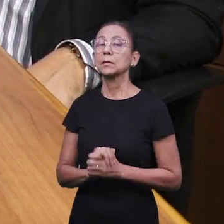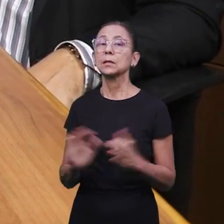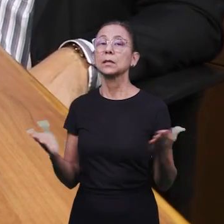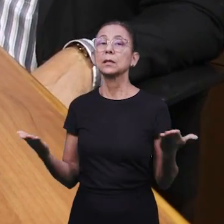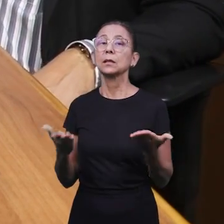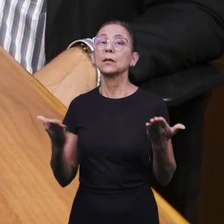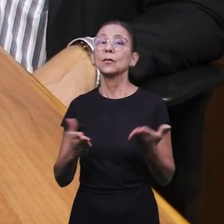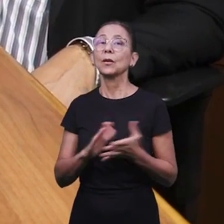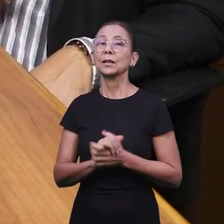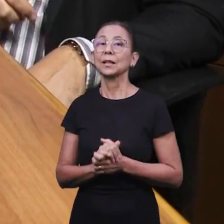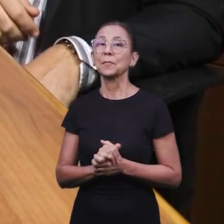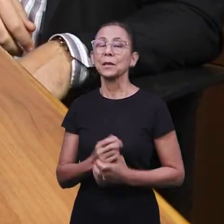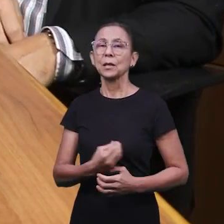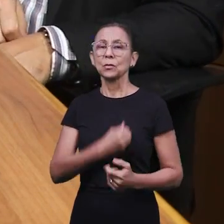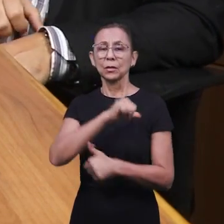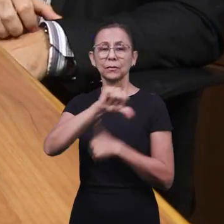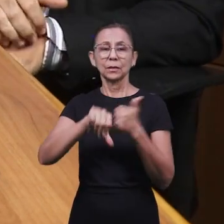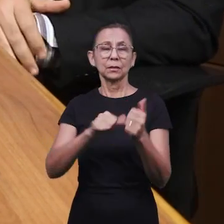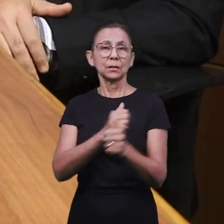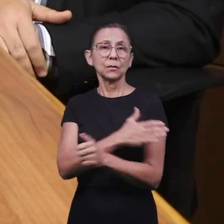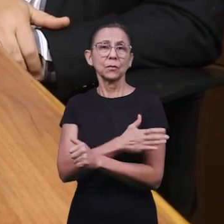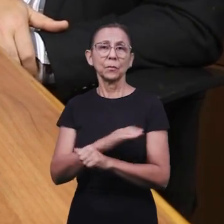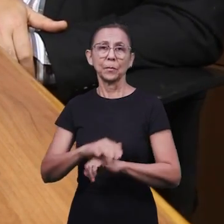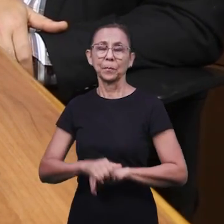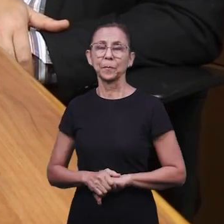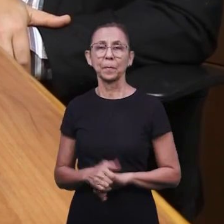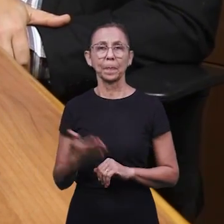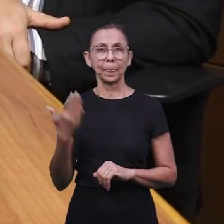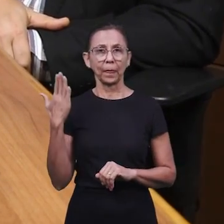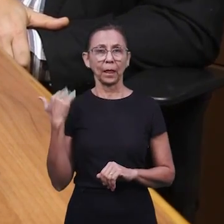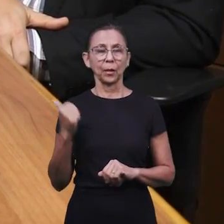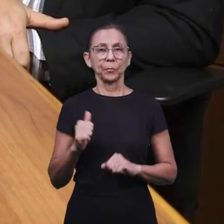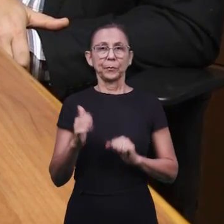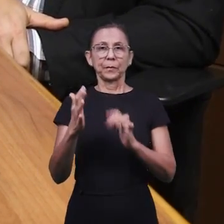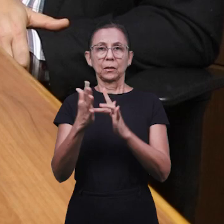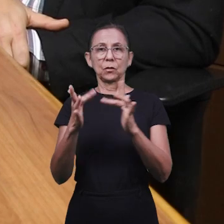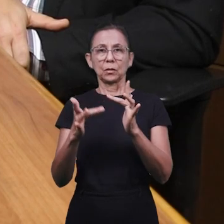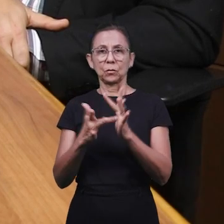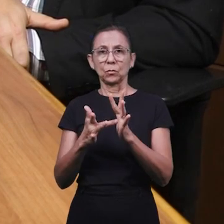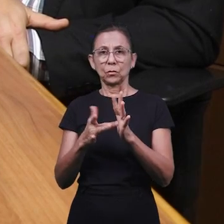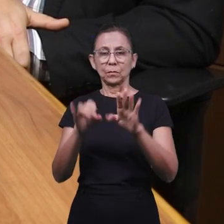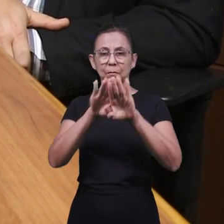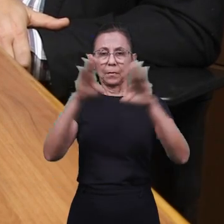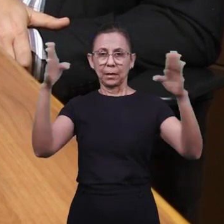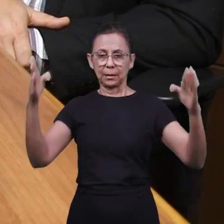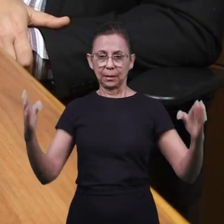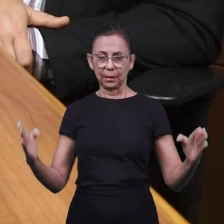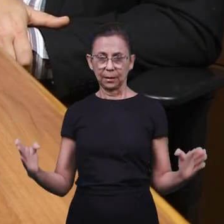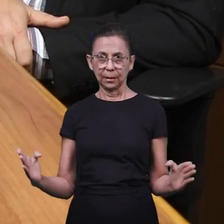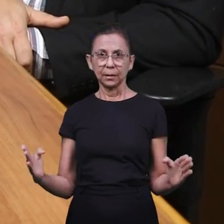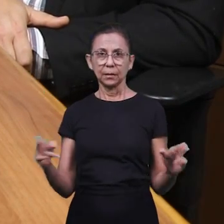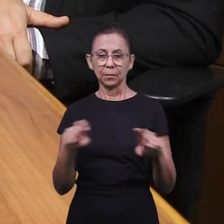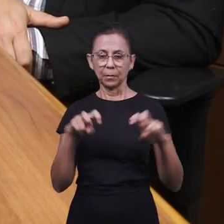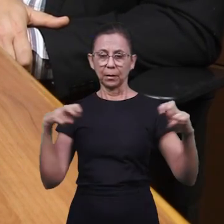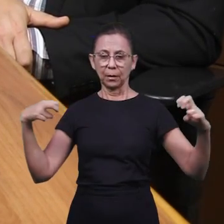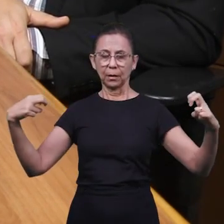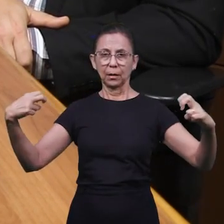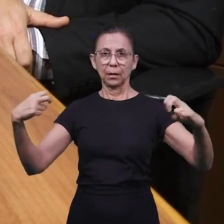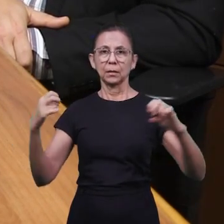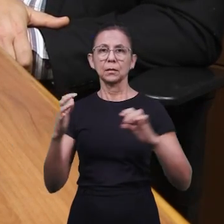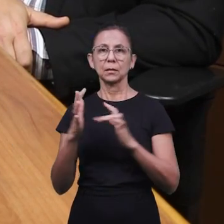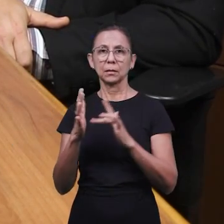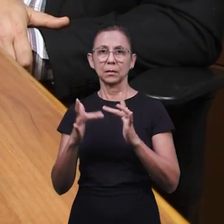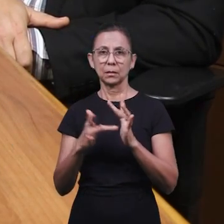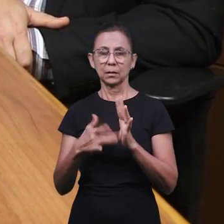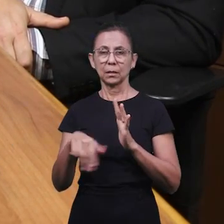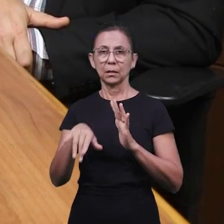novo destino. Quando Jesus levantou o cálice na ceia, ele fez a ceia, lógico, antes da cruz,